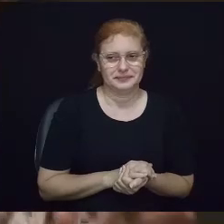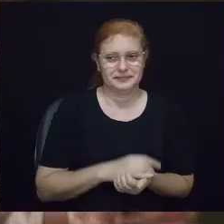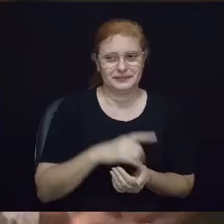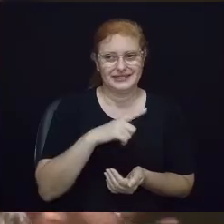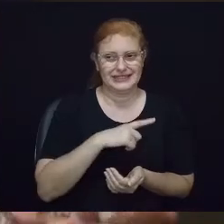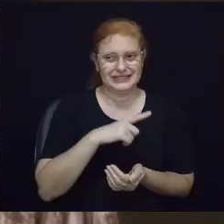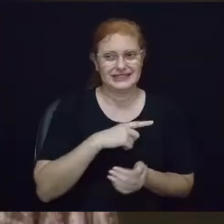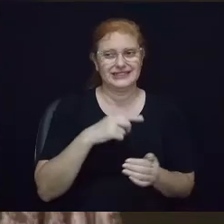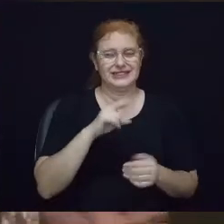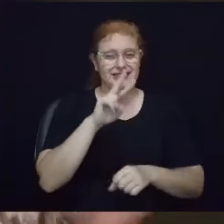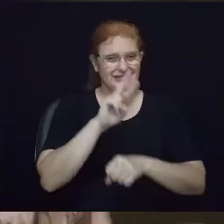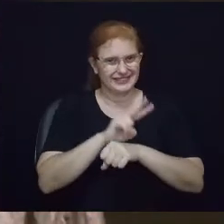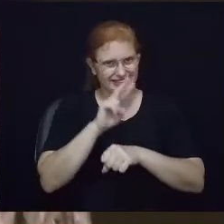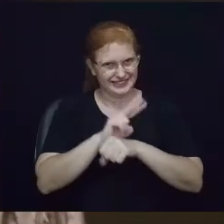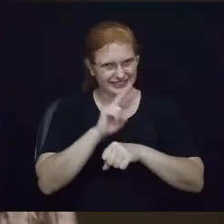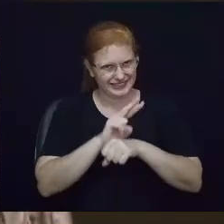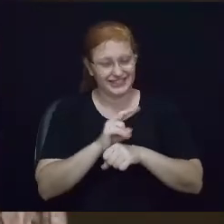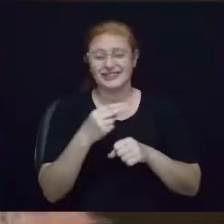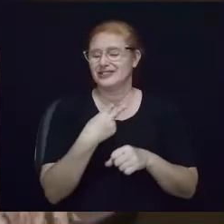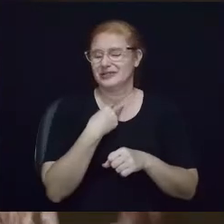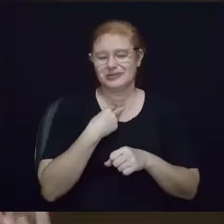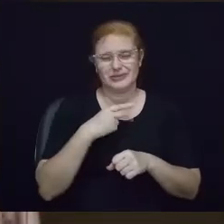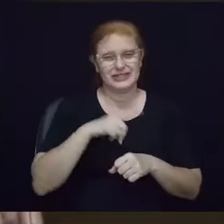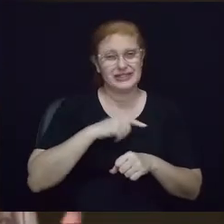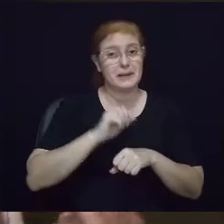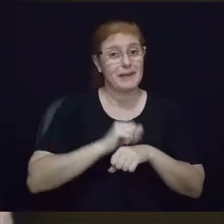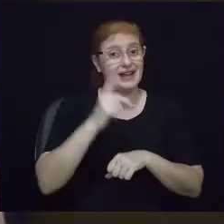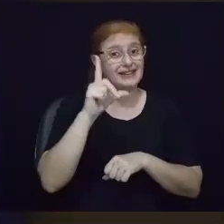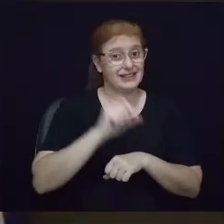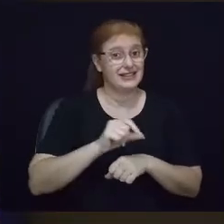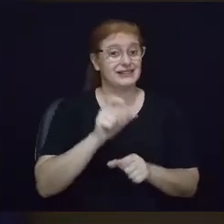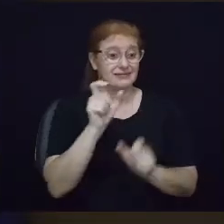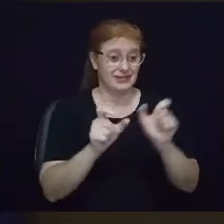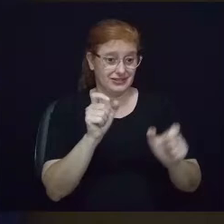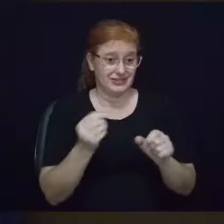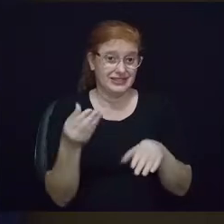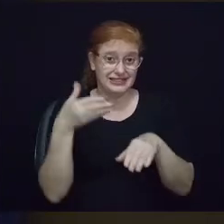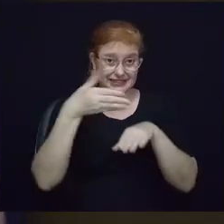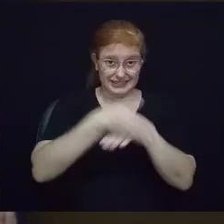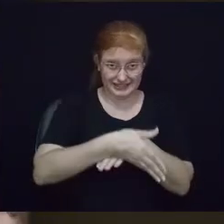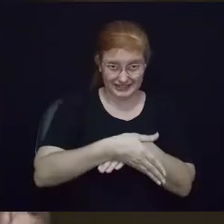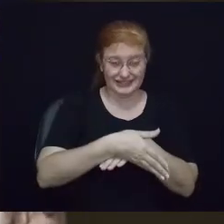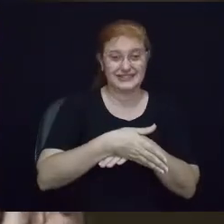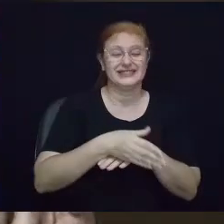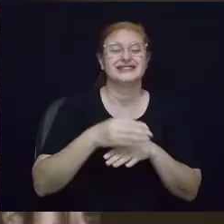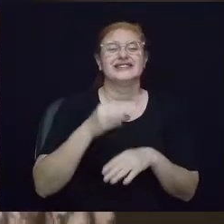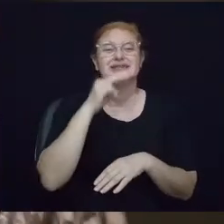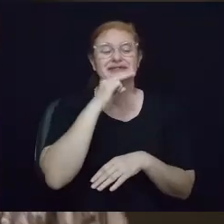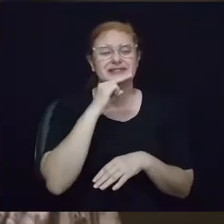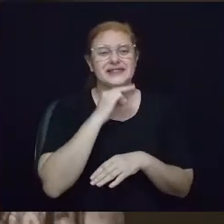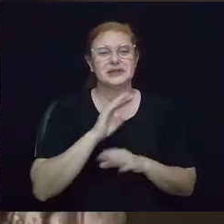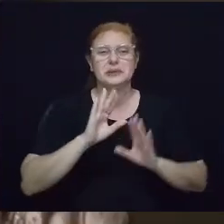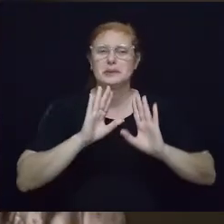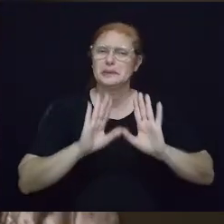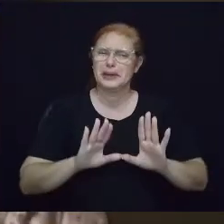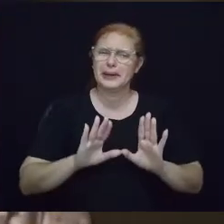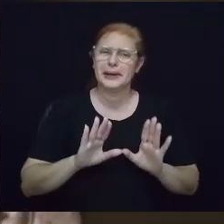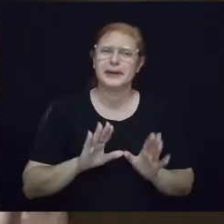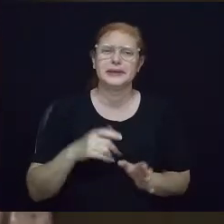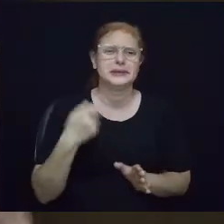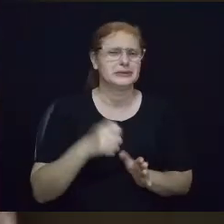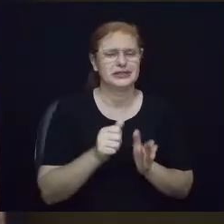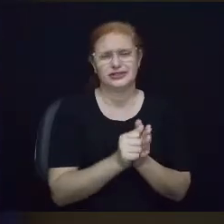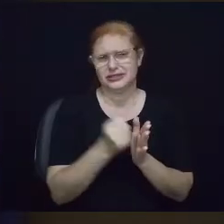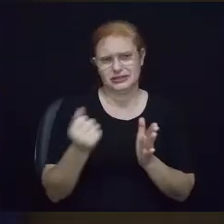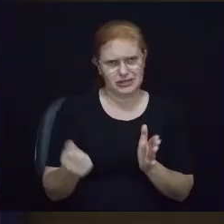Temos só que ter cuidado para não ter mais de 10 pessoas ao mesmo tempo dentro da galeria, mas não há necessidade de